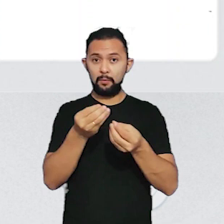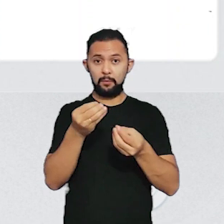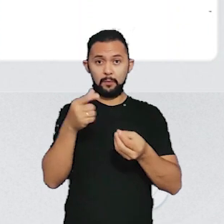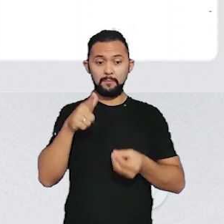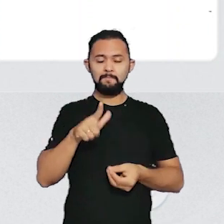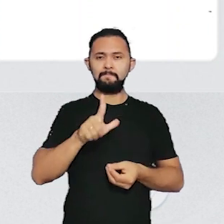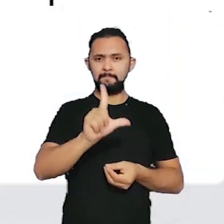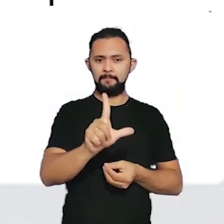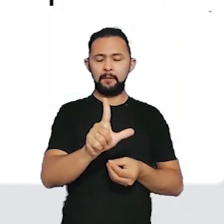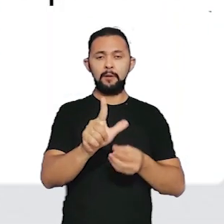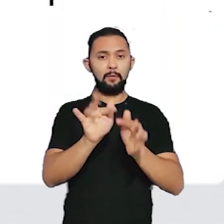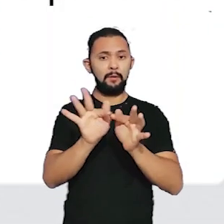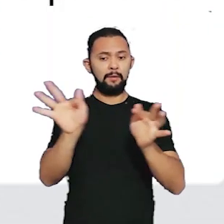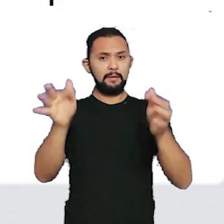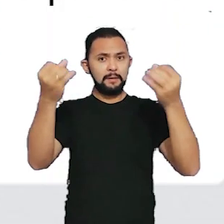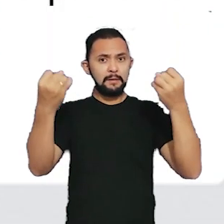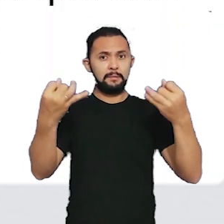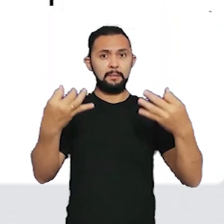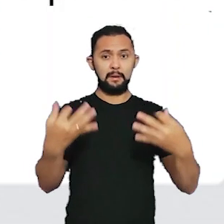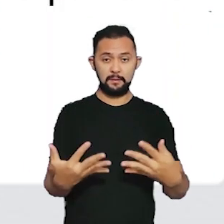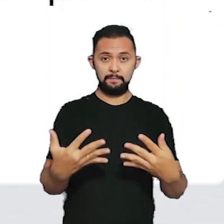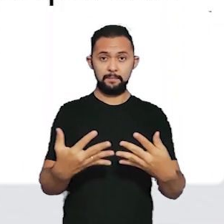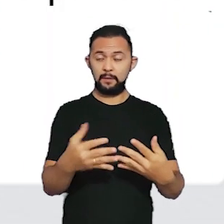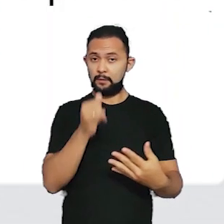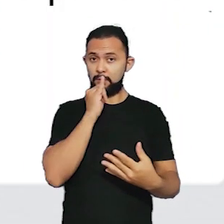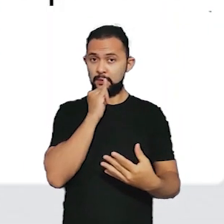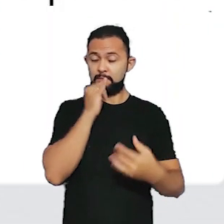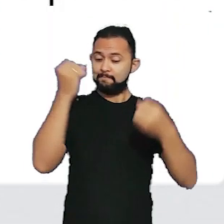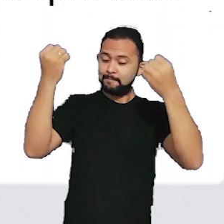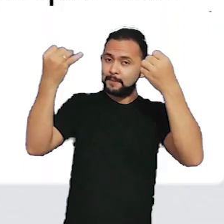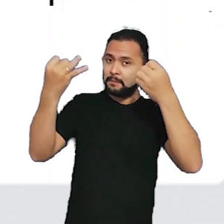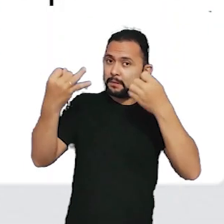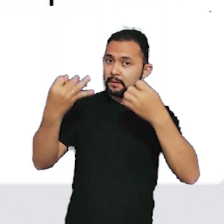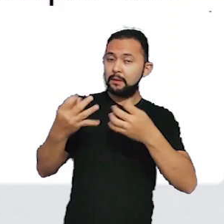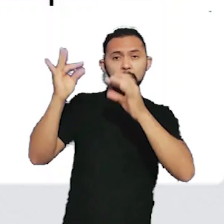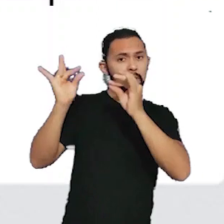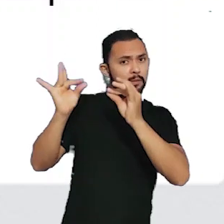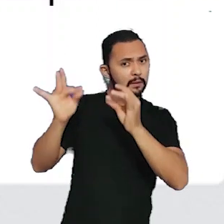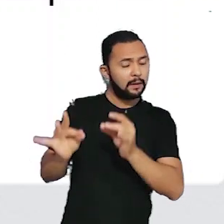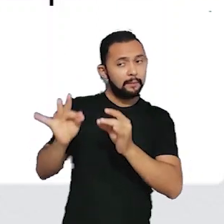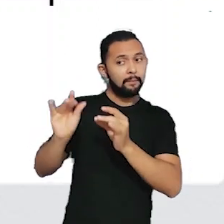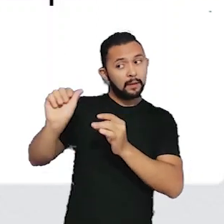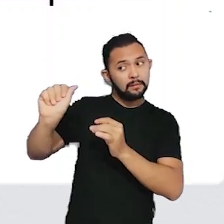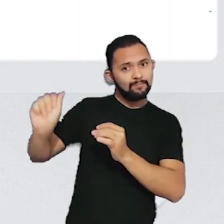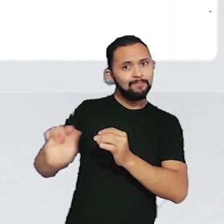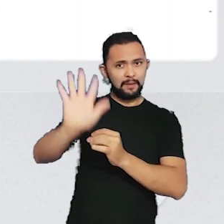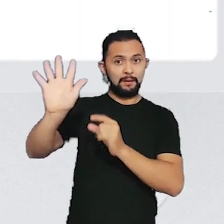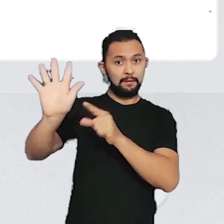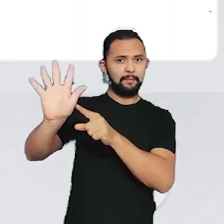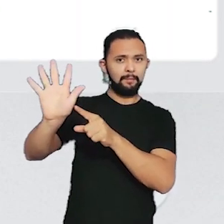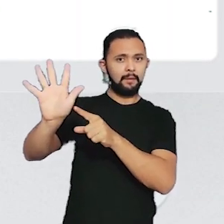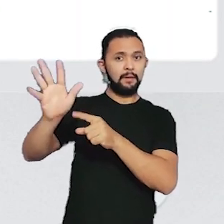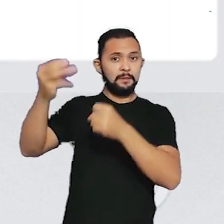oração explicativa? Eu estou explicando, tá? Eu estou dando um detalhe da África. Eu estou afirmando que a África